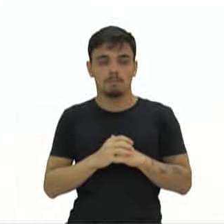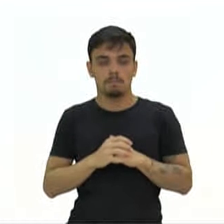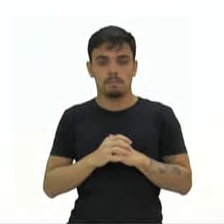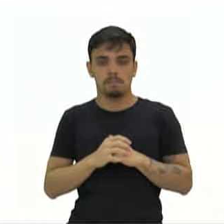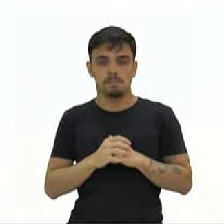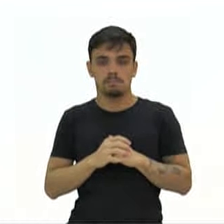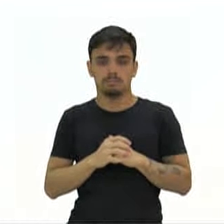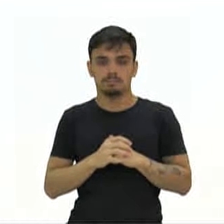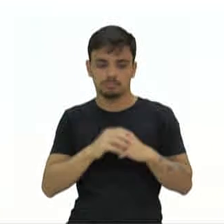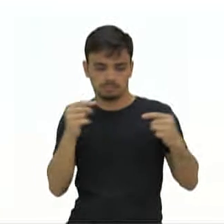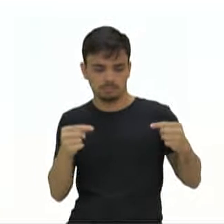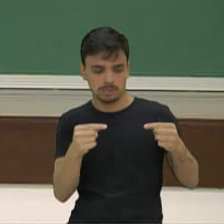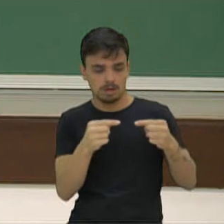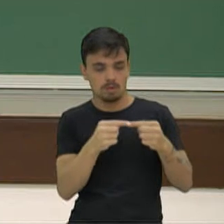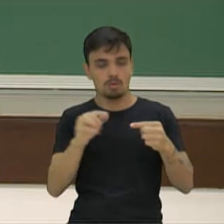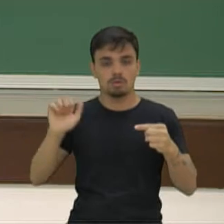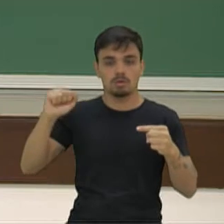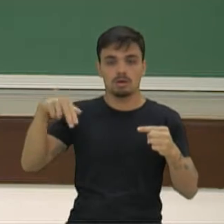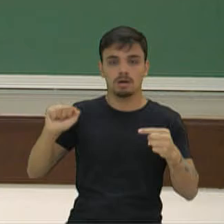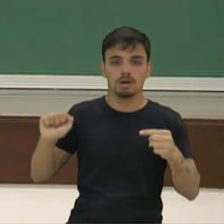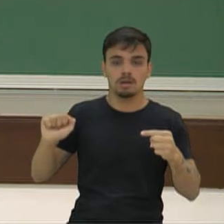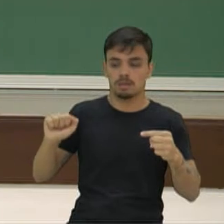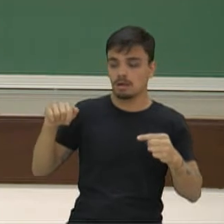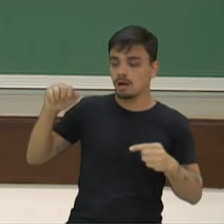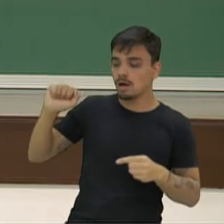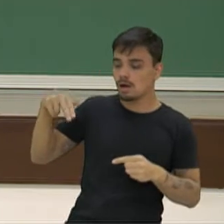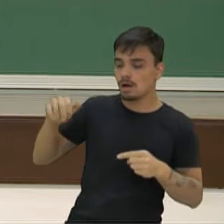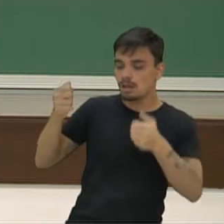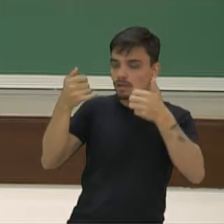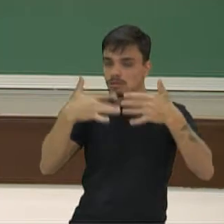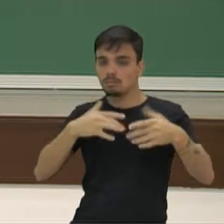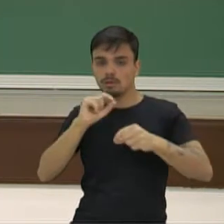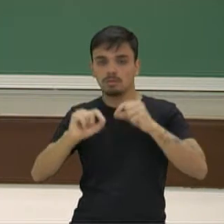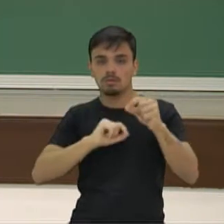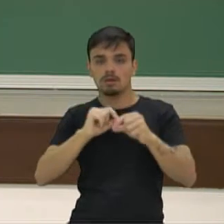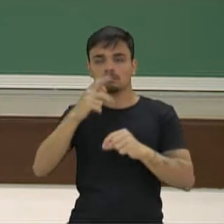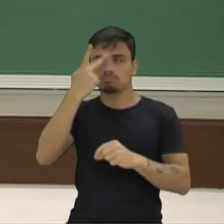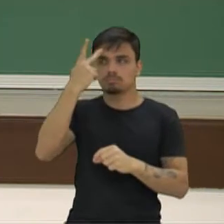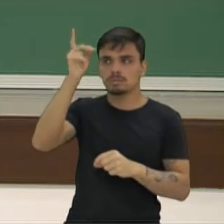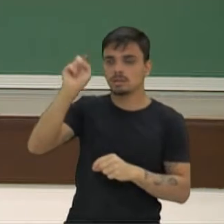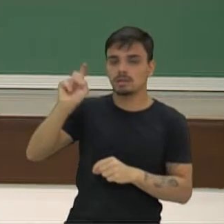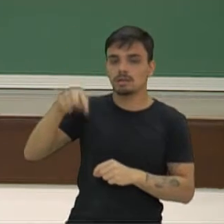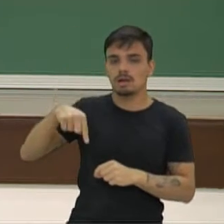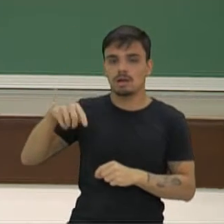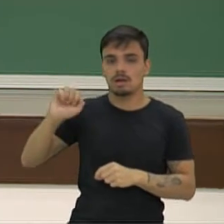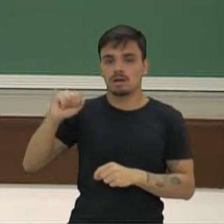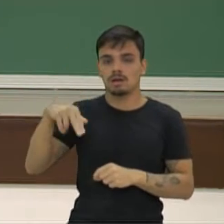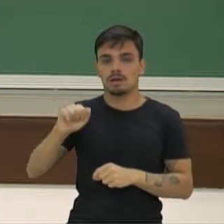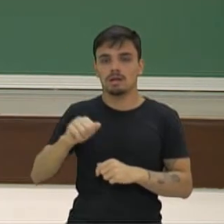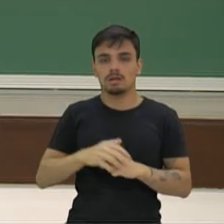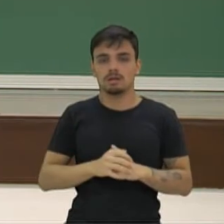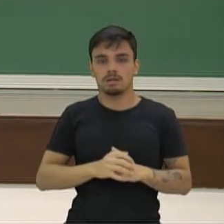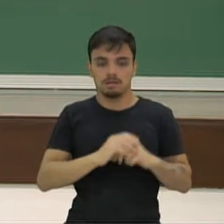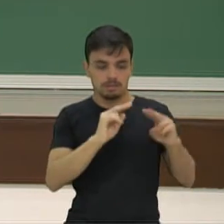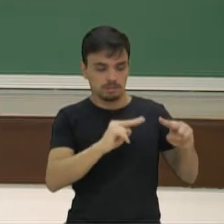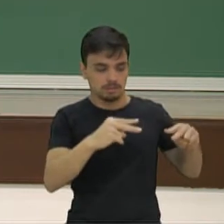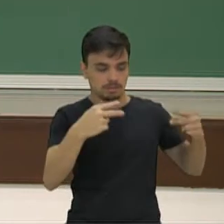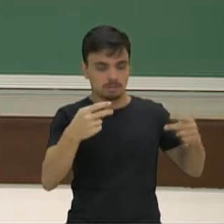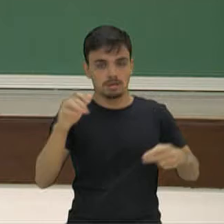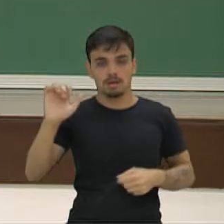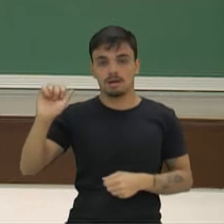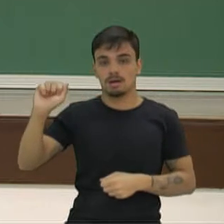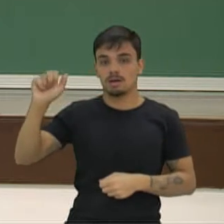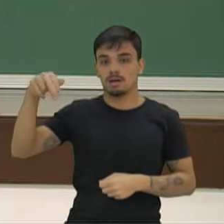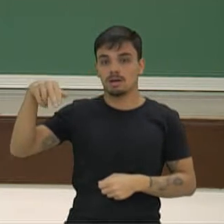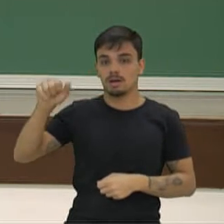Ana, o cara que vai corrigir a sua redação, ele vai ficar encucado. Quem que é a Ana? Daí ele dá uma gugada ali. Ana Água.